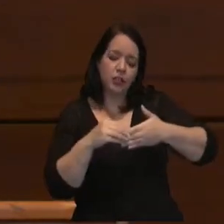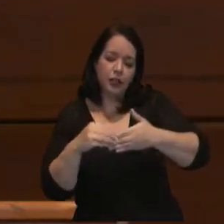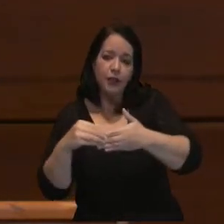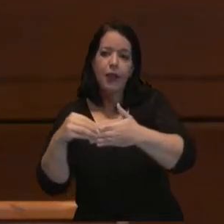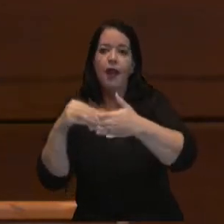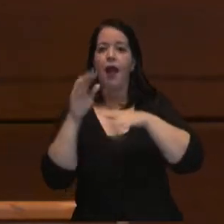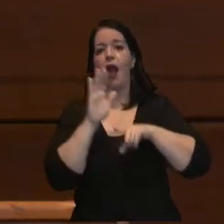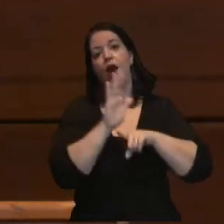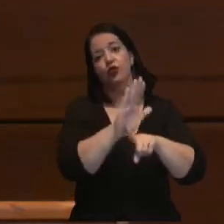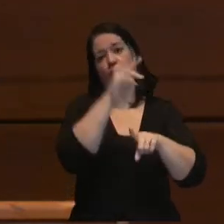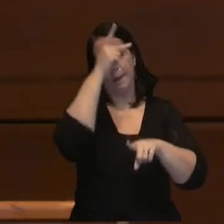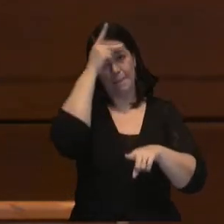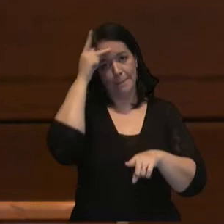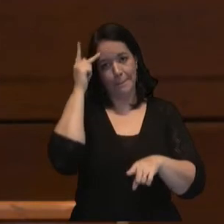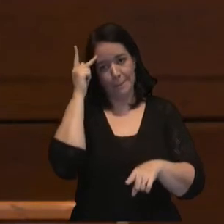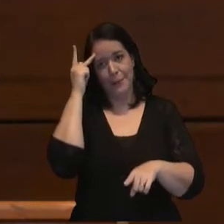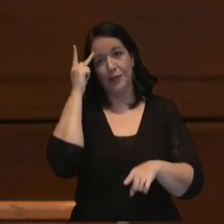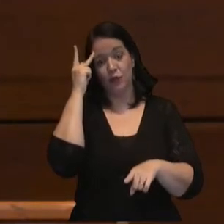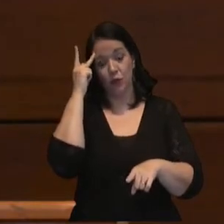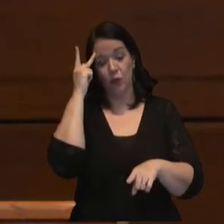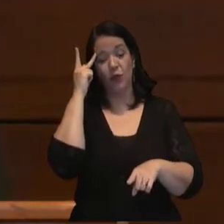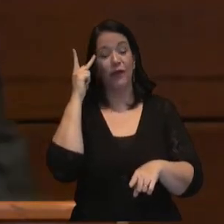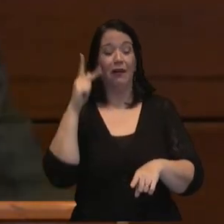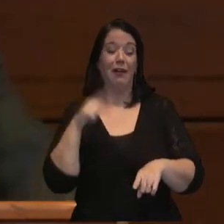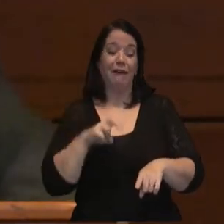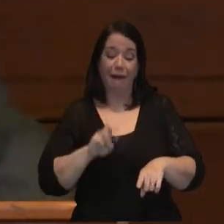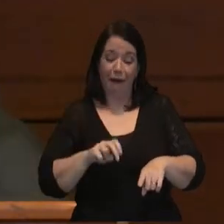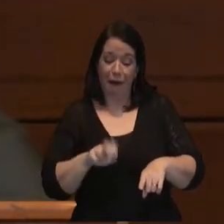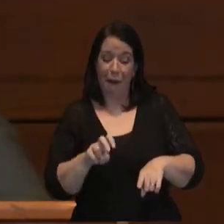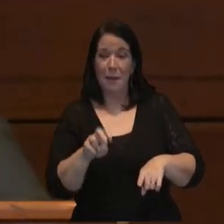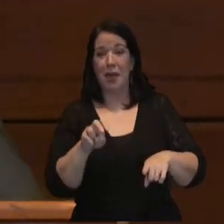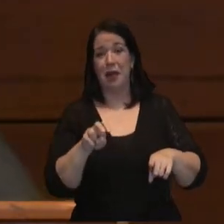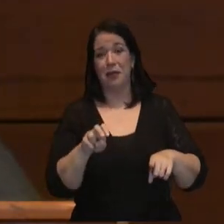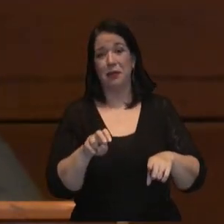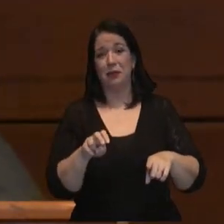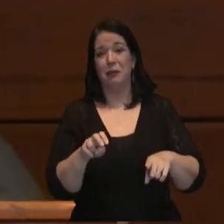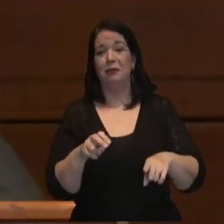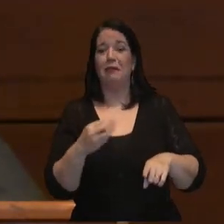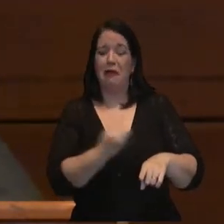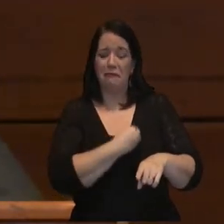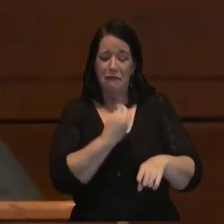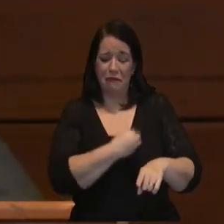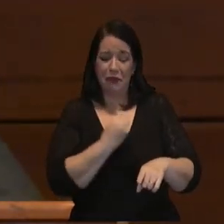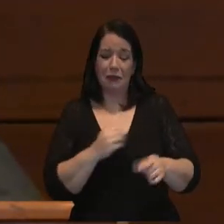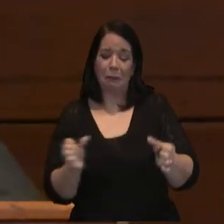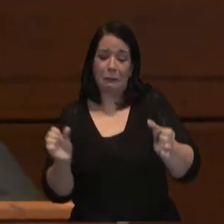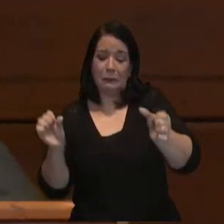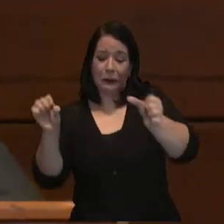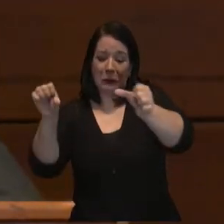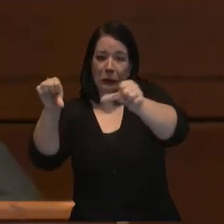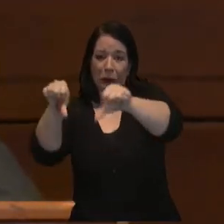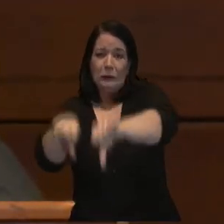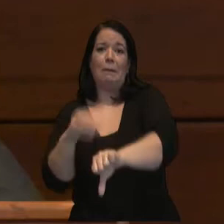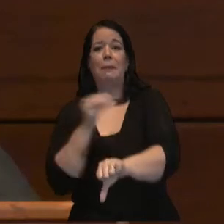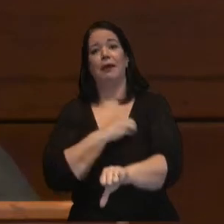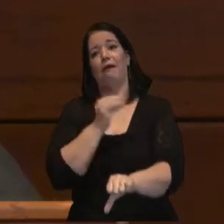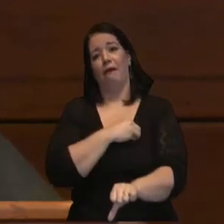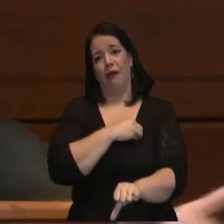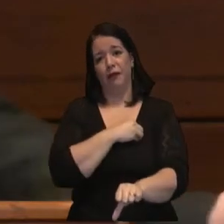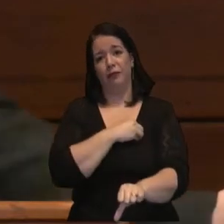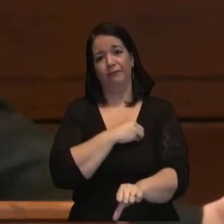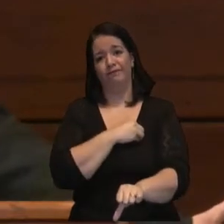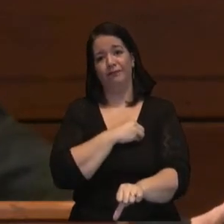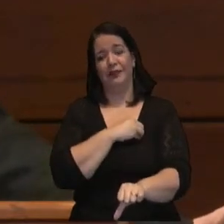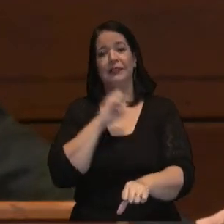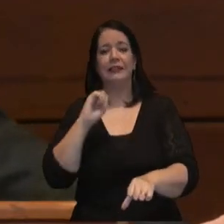que estão caminhando para a morte, para a perdição. E a palavra nos diz no verso 11, então,